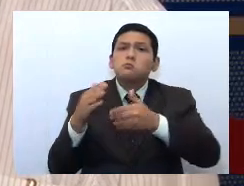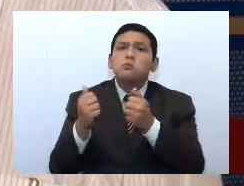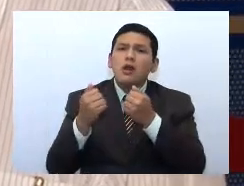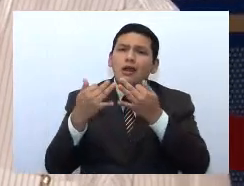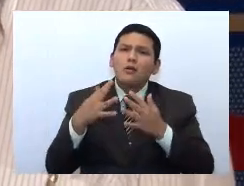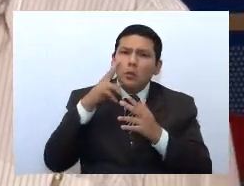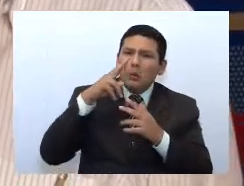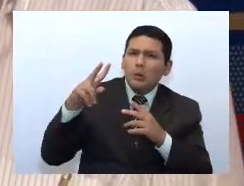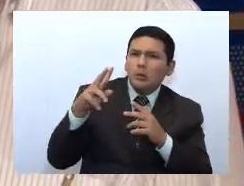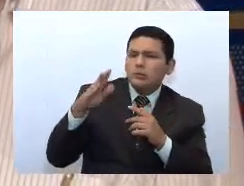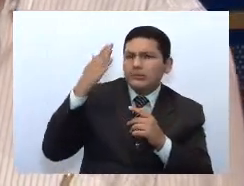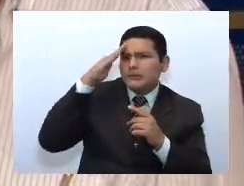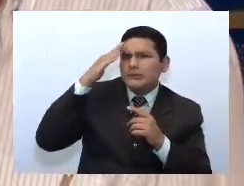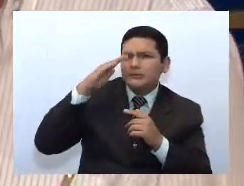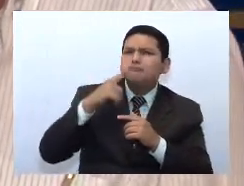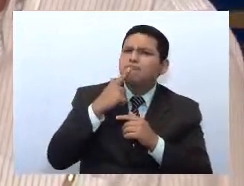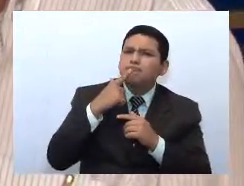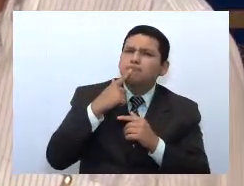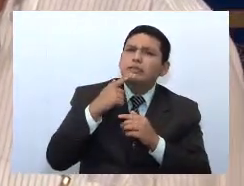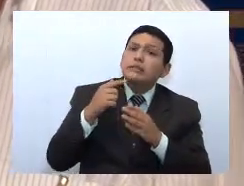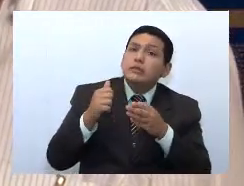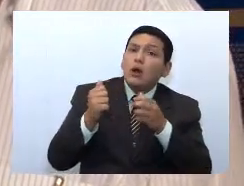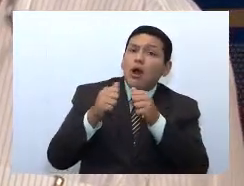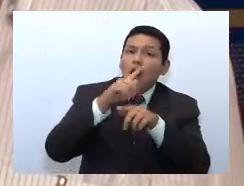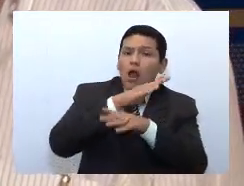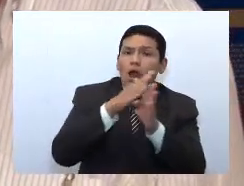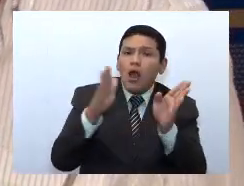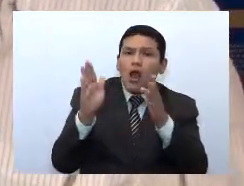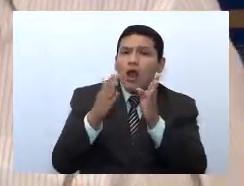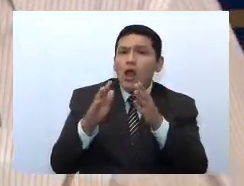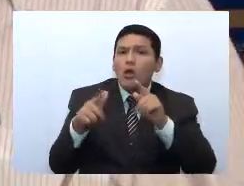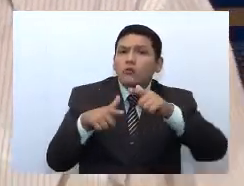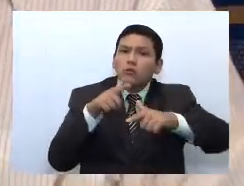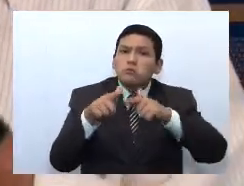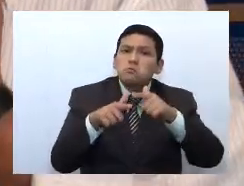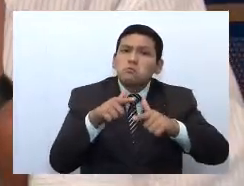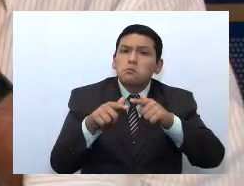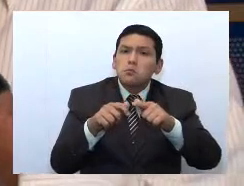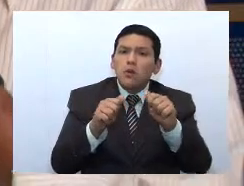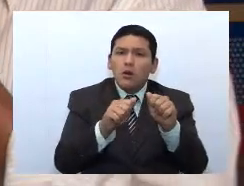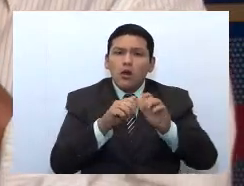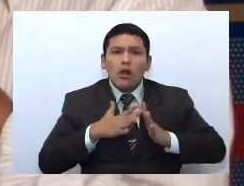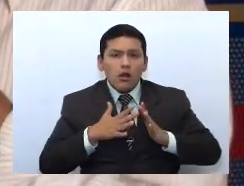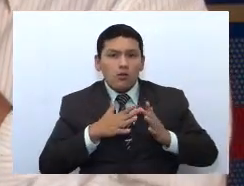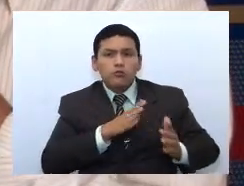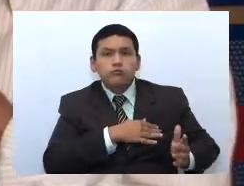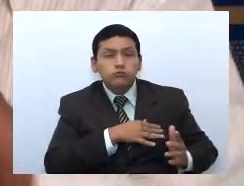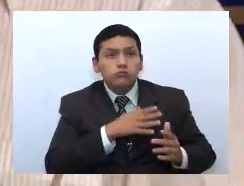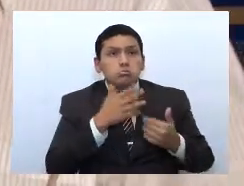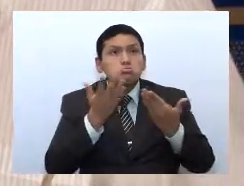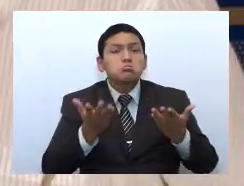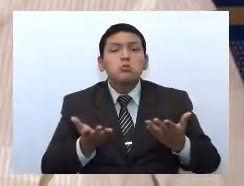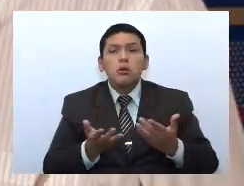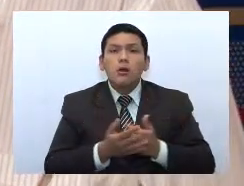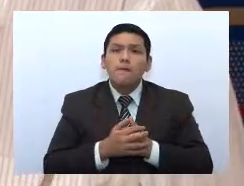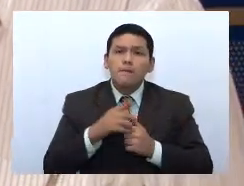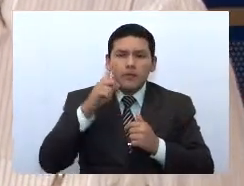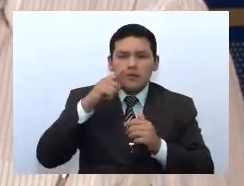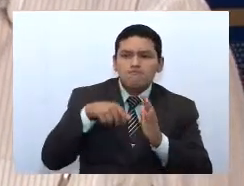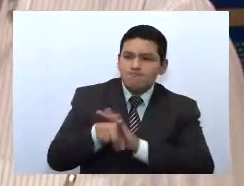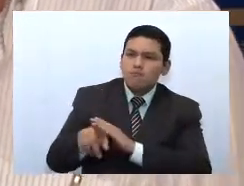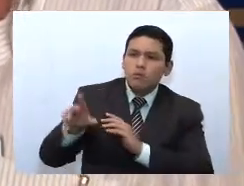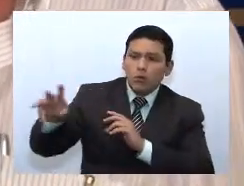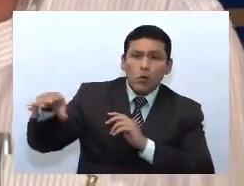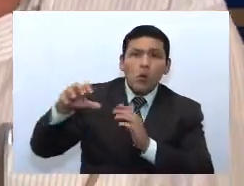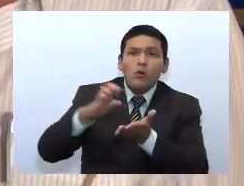assistindo, pensa bastante coisa. A expectativa do trabalho que precisa ser feito, de tudo que precisa ser feito, e isso eu tenho perguntado para todos os